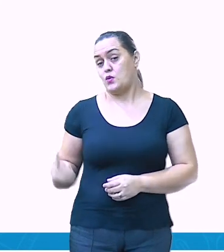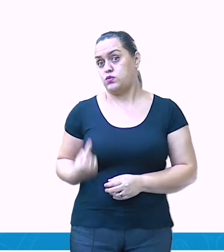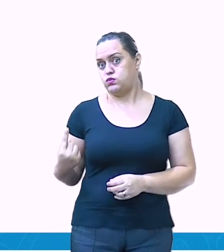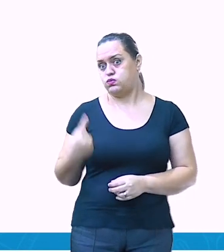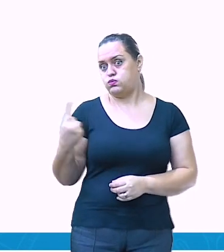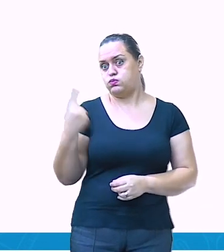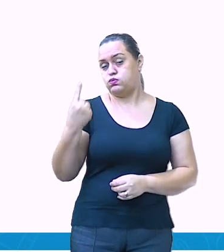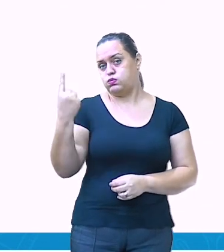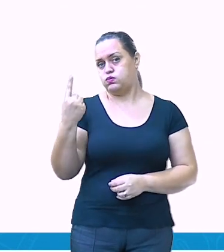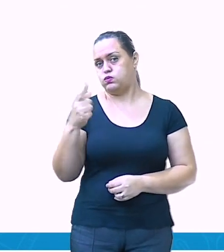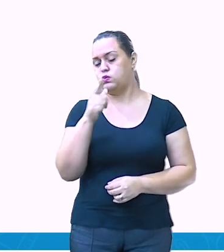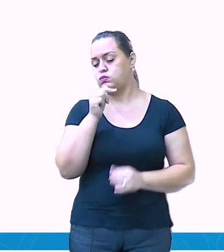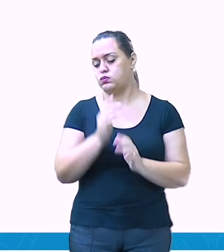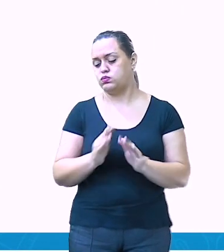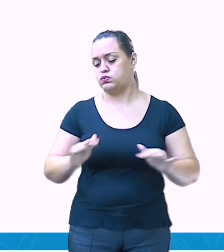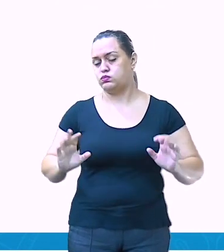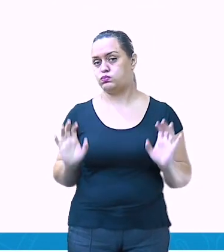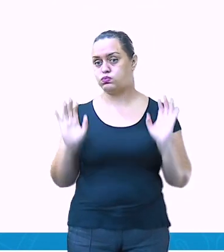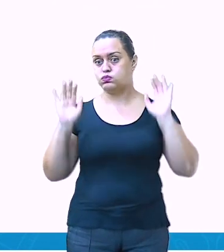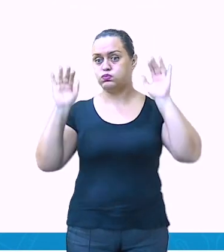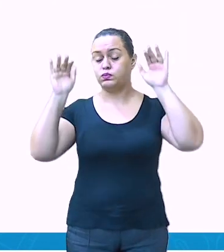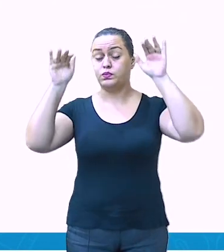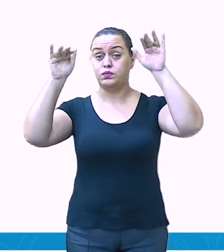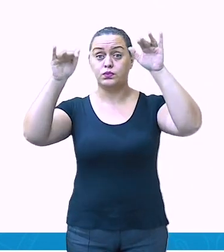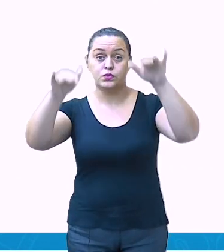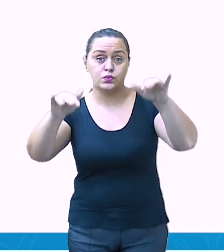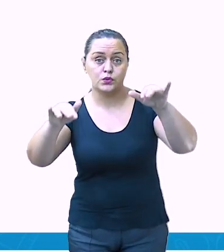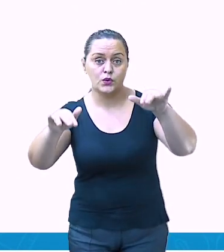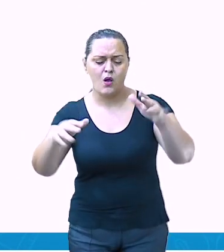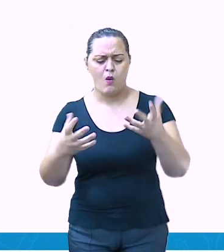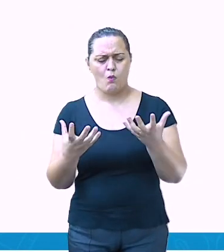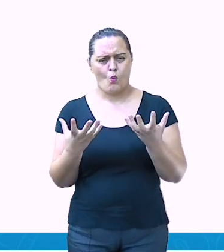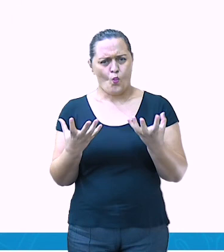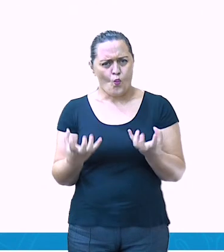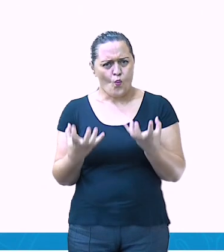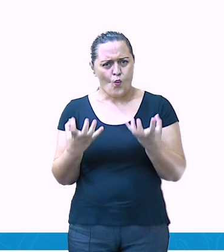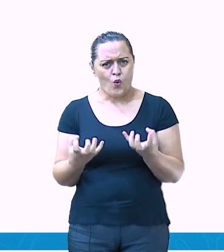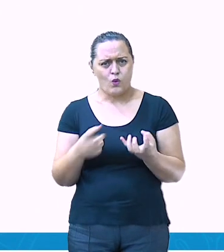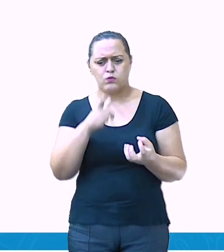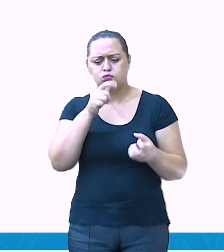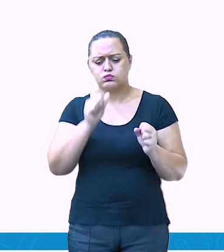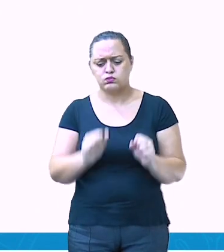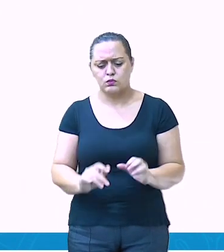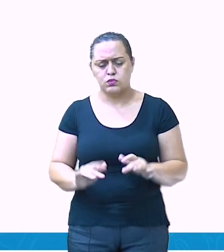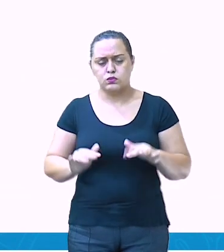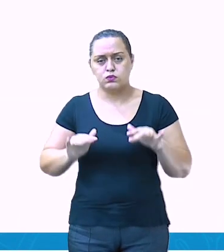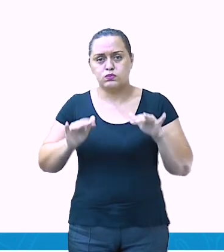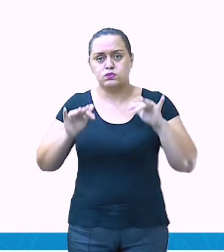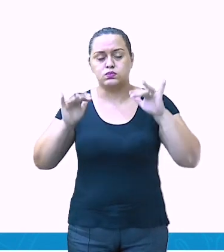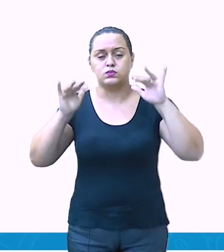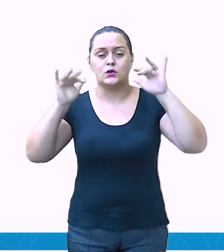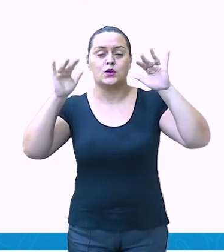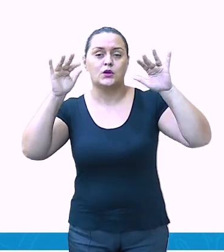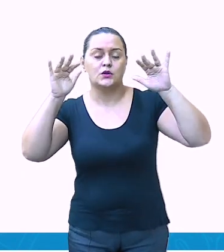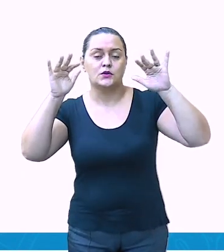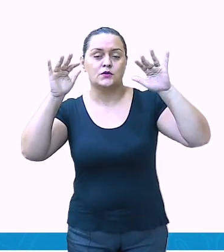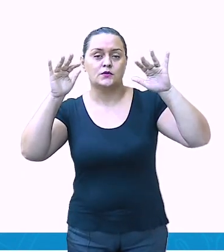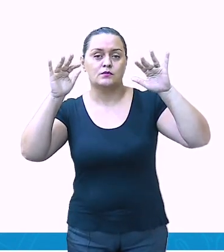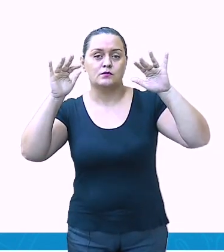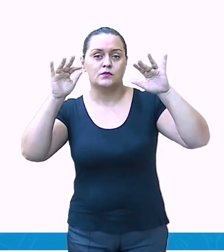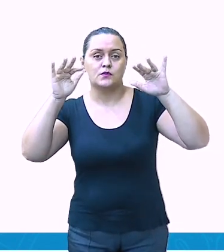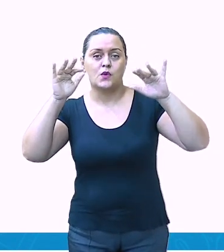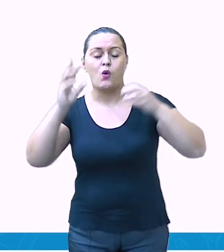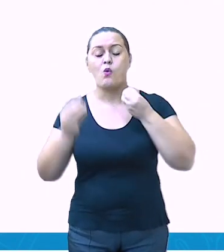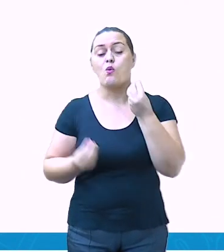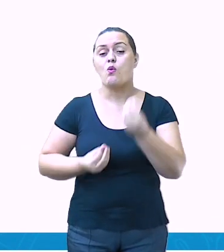enchentes, cheias, alagamentos, né? E secas. Mas nós podemos mudar tudo isso. Está